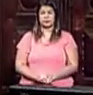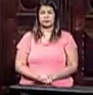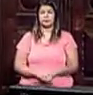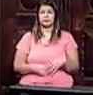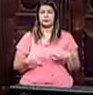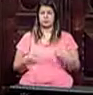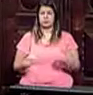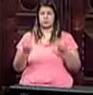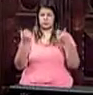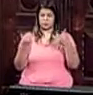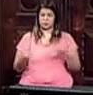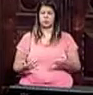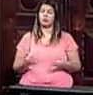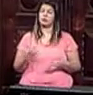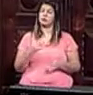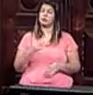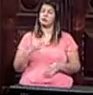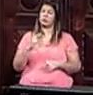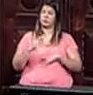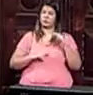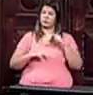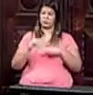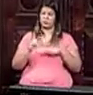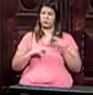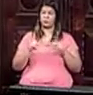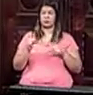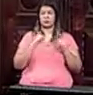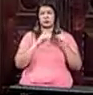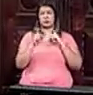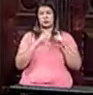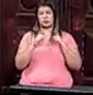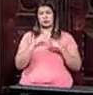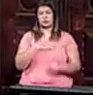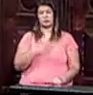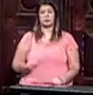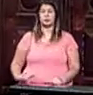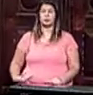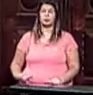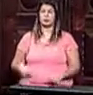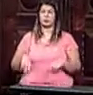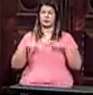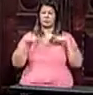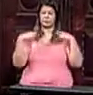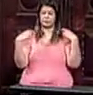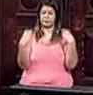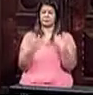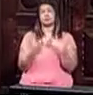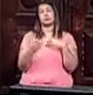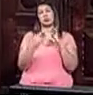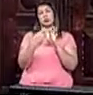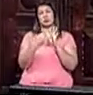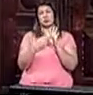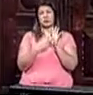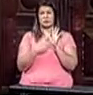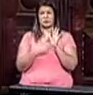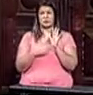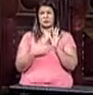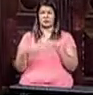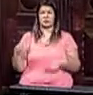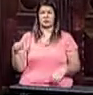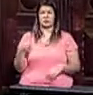que até junho eles farão uma audiência pública para regulamentar a